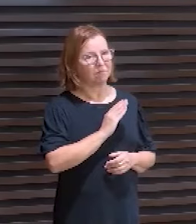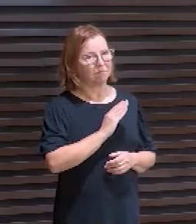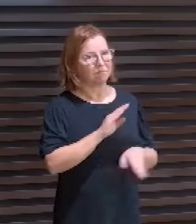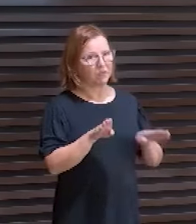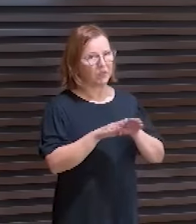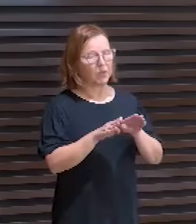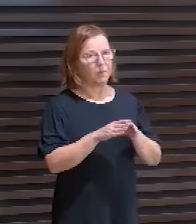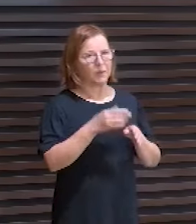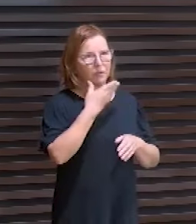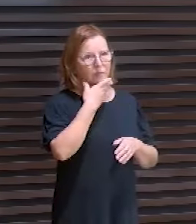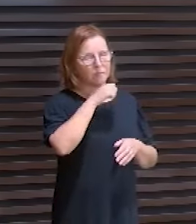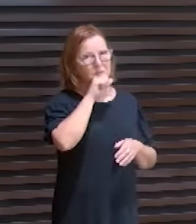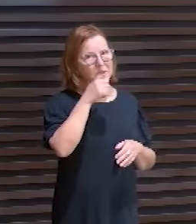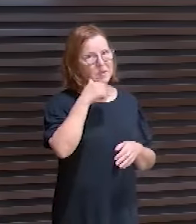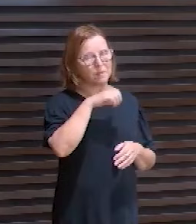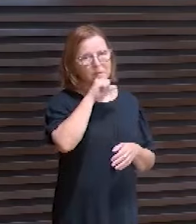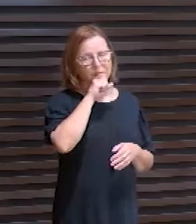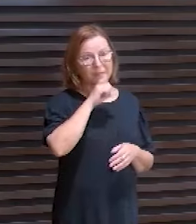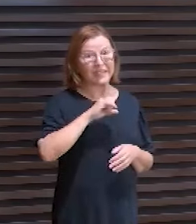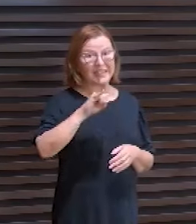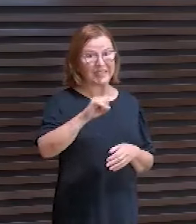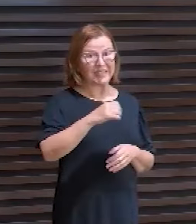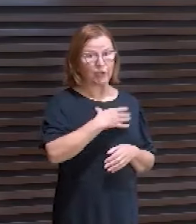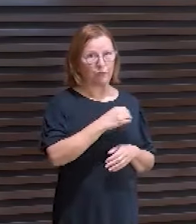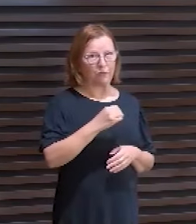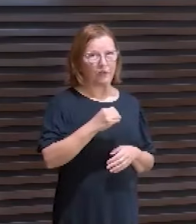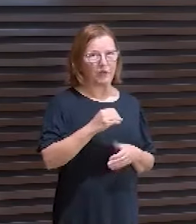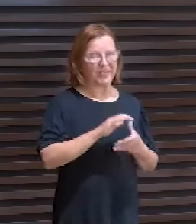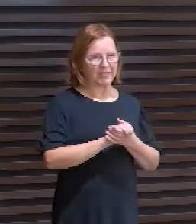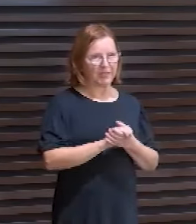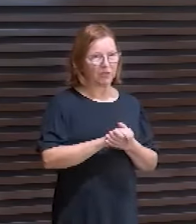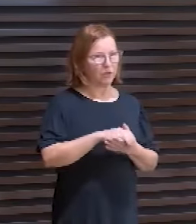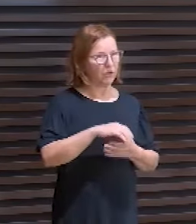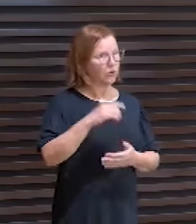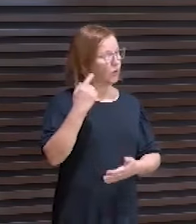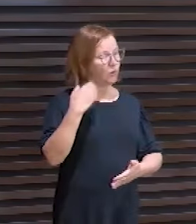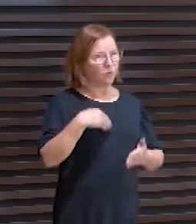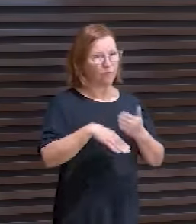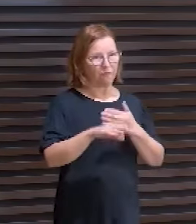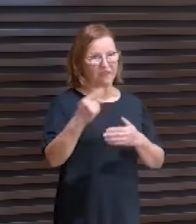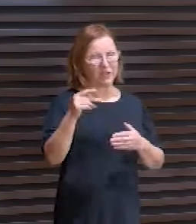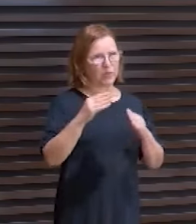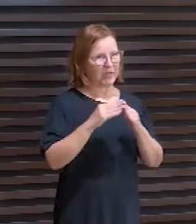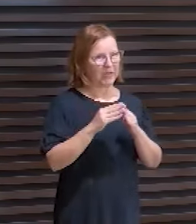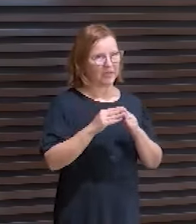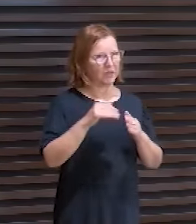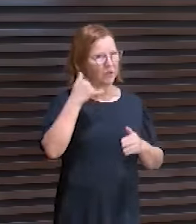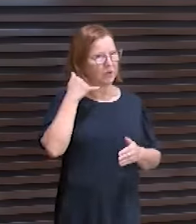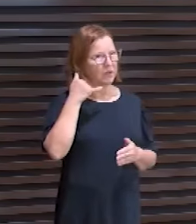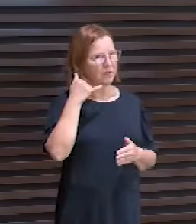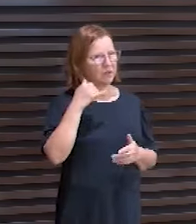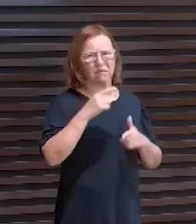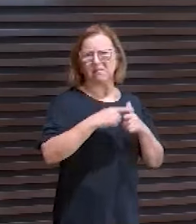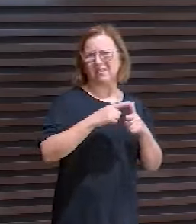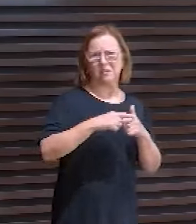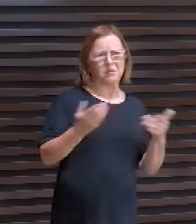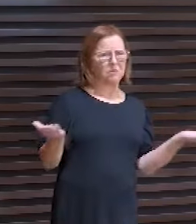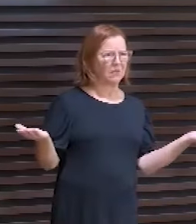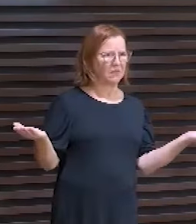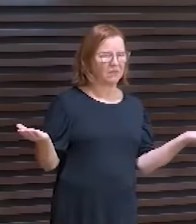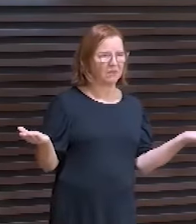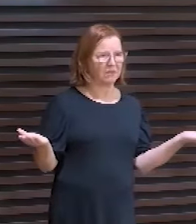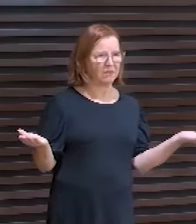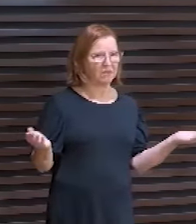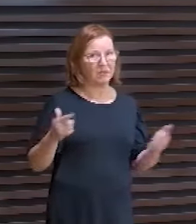pais se um filho casado não vai na sua casa não te telefona de meia em meia hora não tem problema